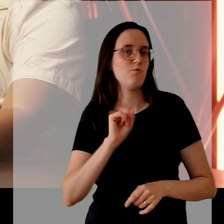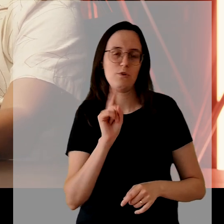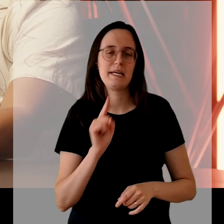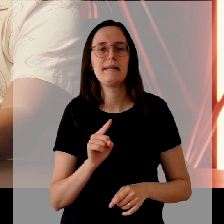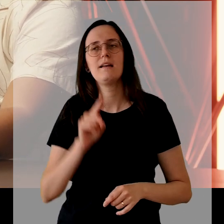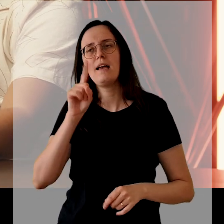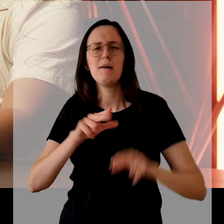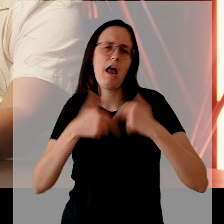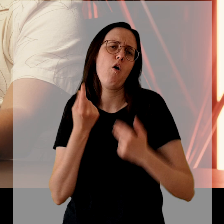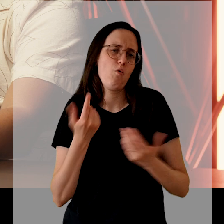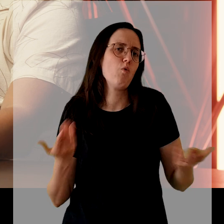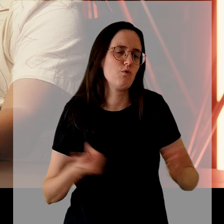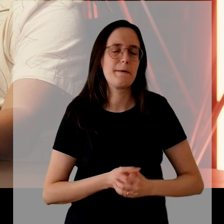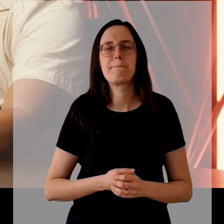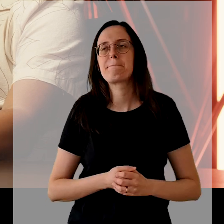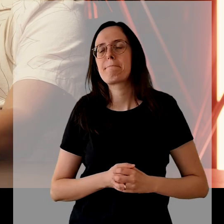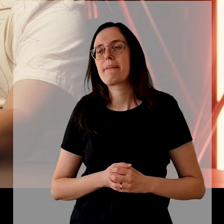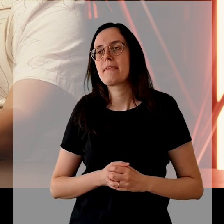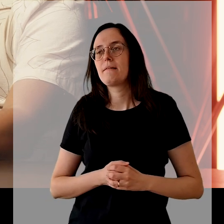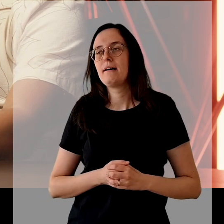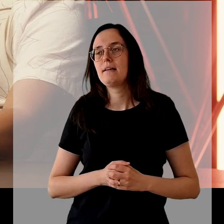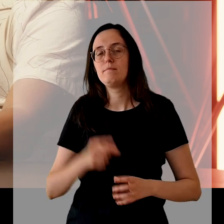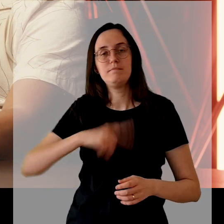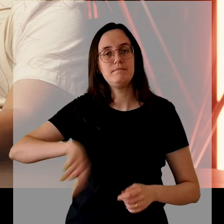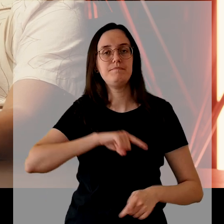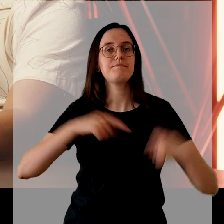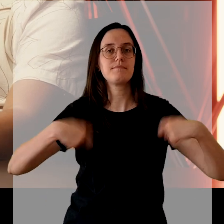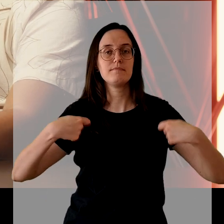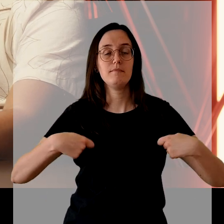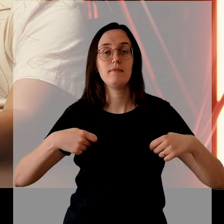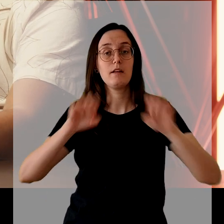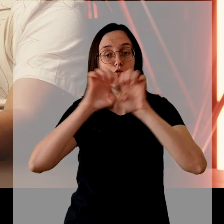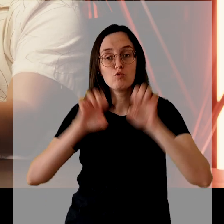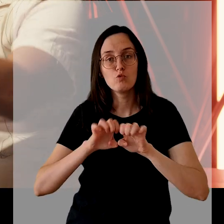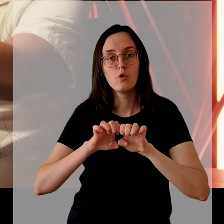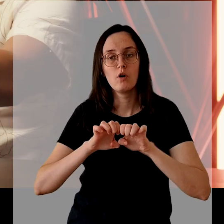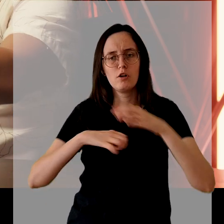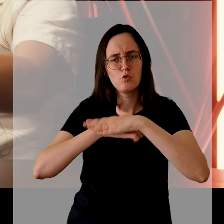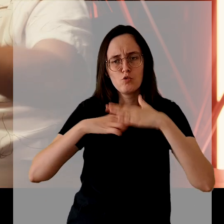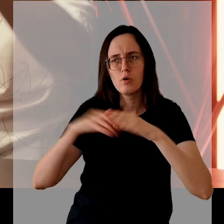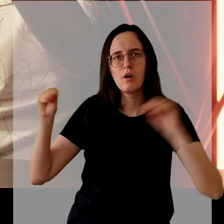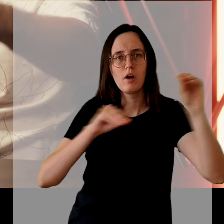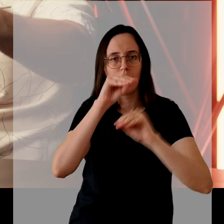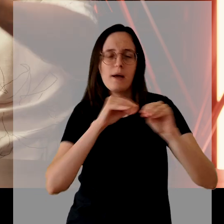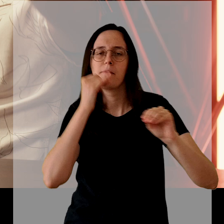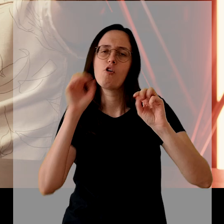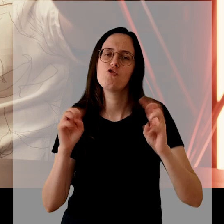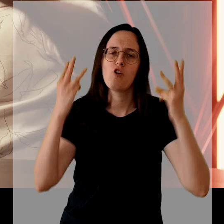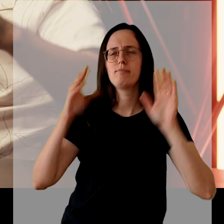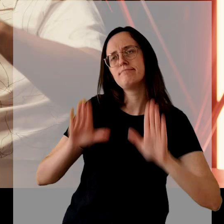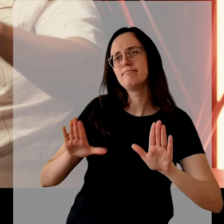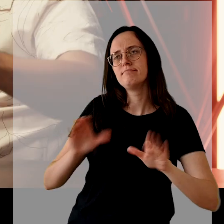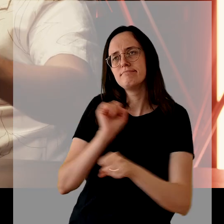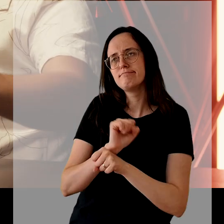utilizado pelo custo mesmo, assim, né? E a gente tem que ter uma estrutura que a gente possa mudar de lugar. Num show é mais fácil, né? Fica ali,